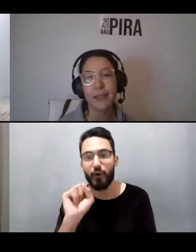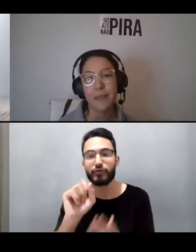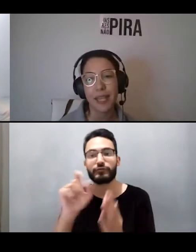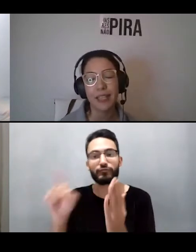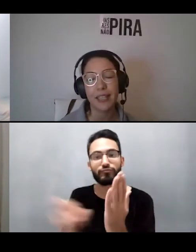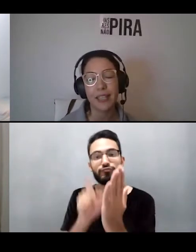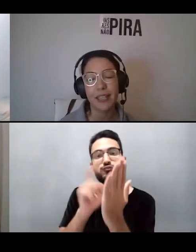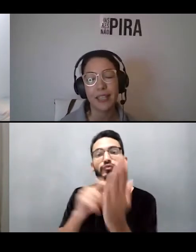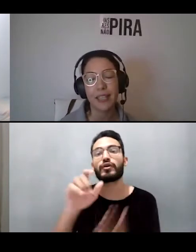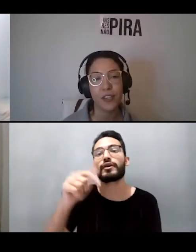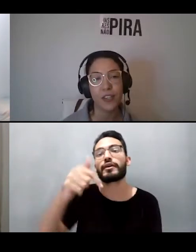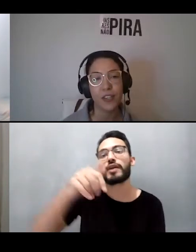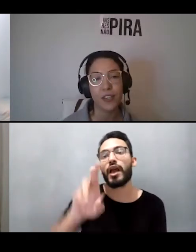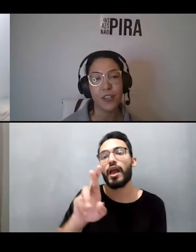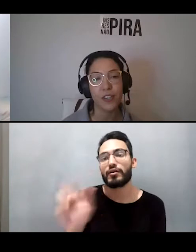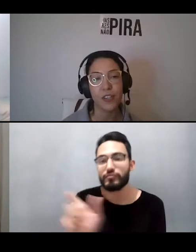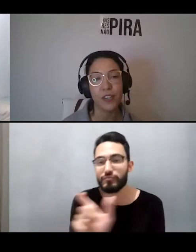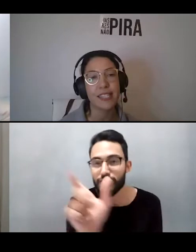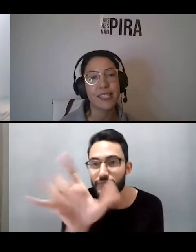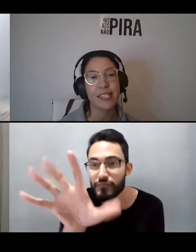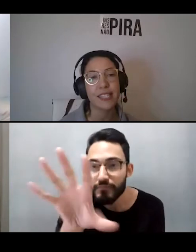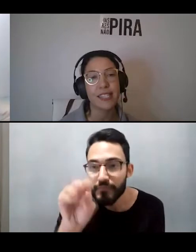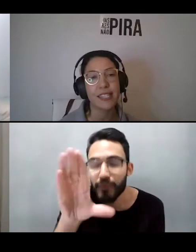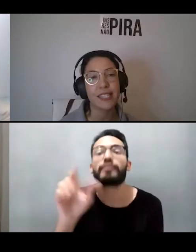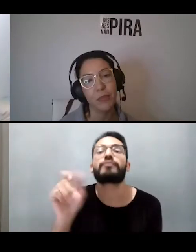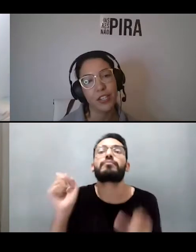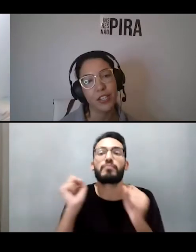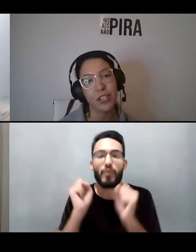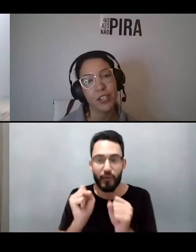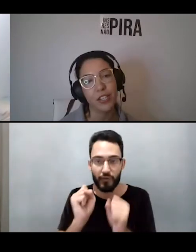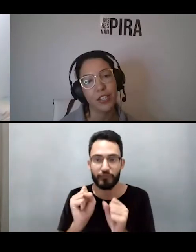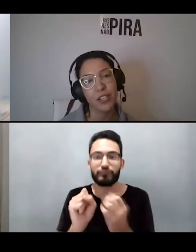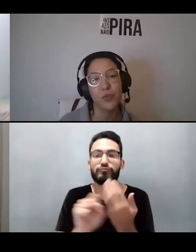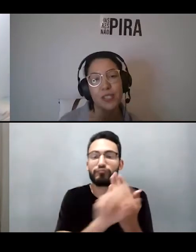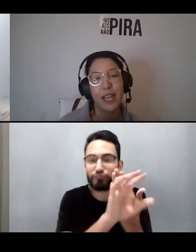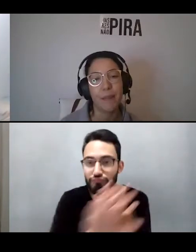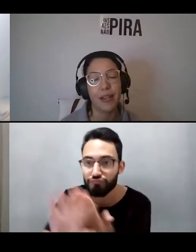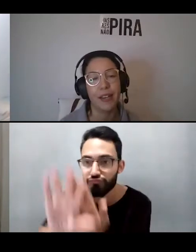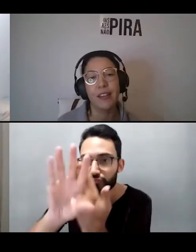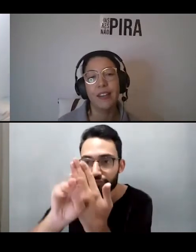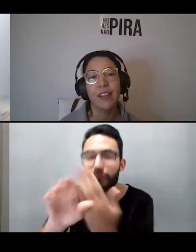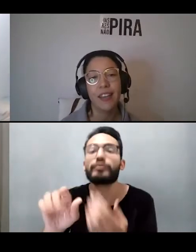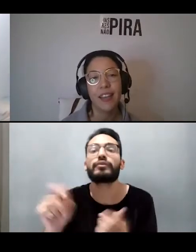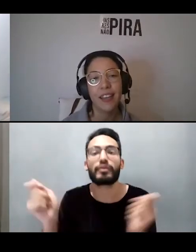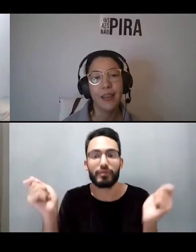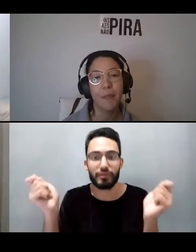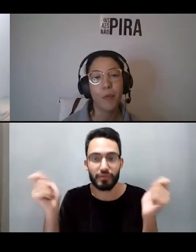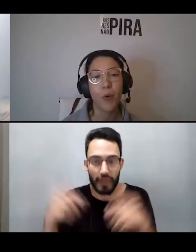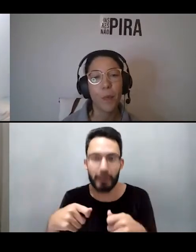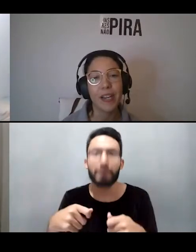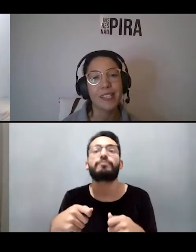na tela também, do Menti. Para quem não conhece, é uma ferramenta colaborativa que a gente pode usar para